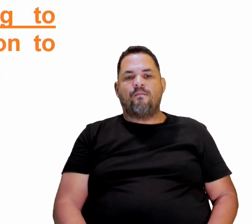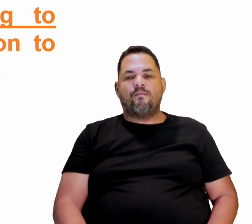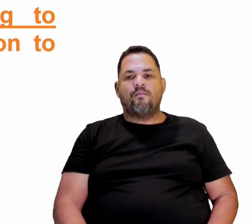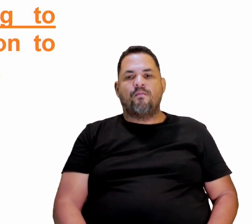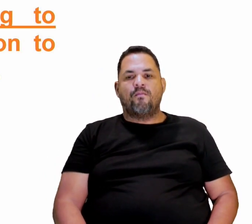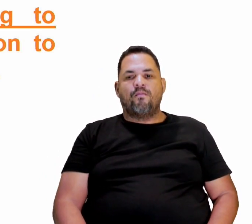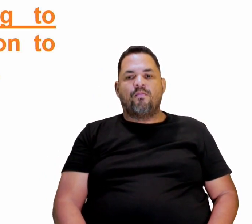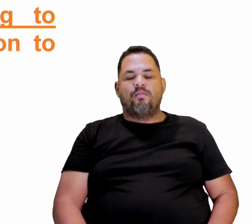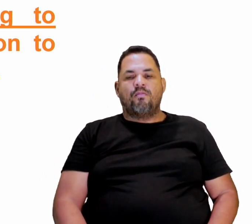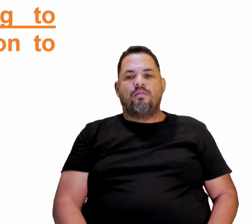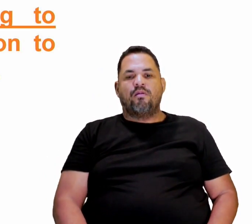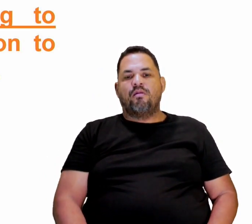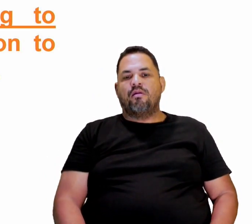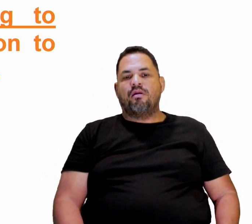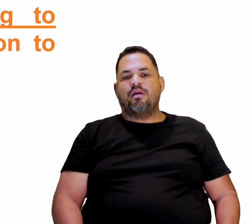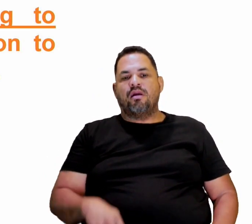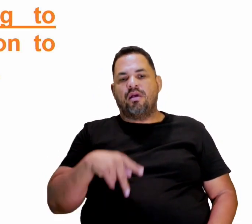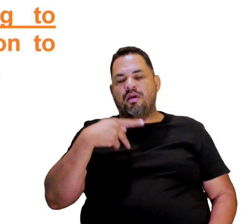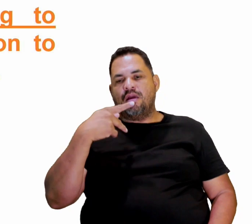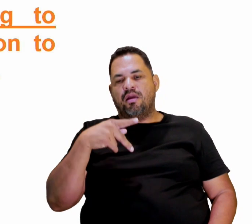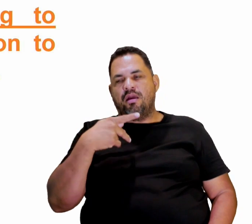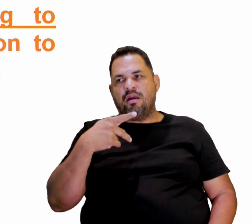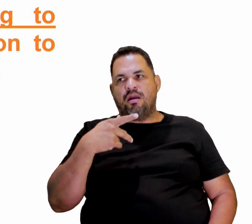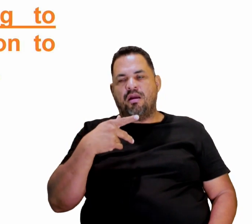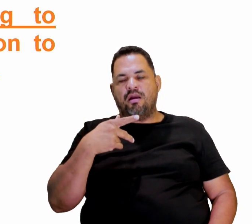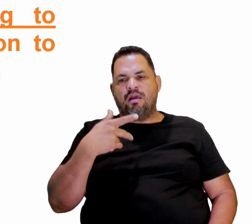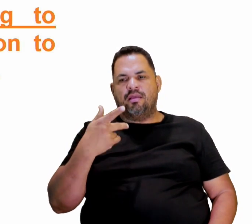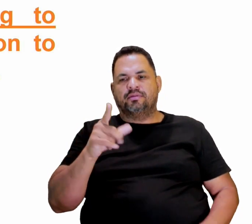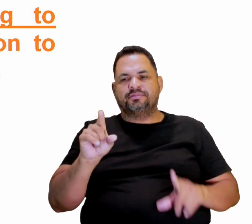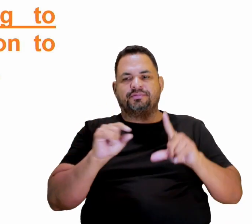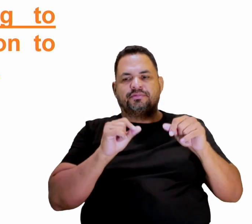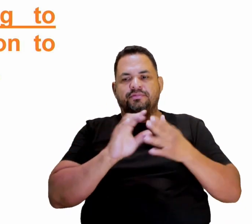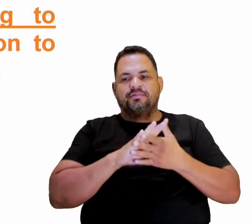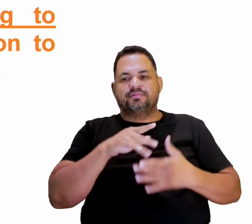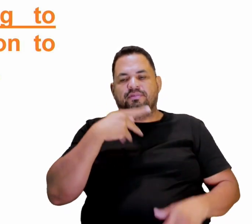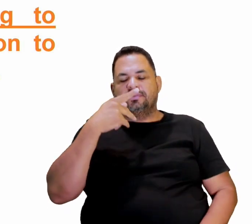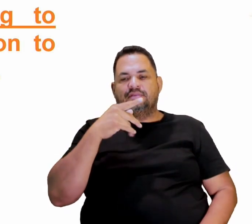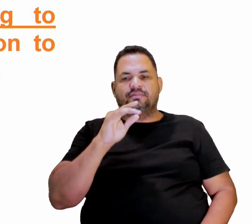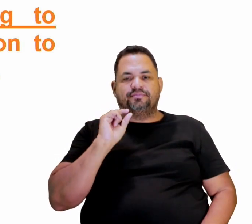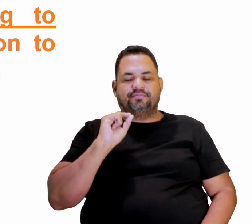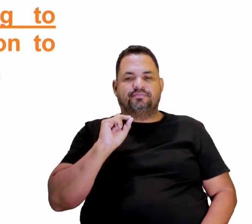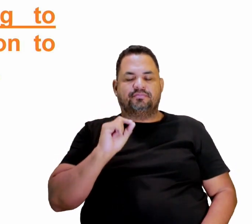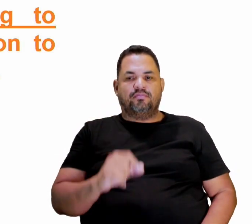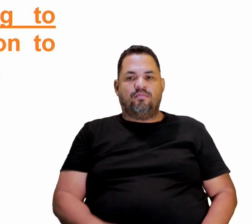eles preferem falar da seguinte forma